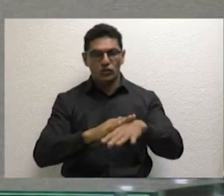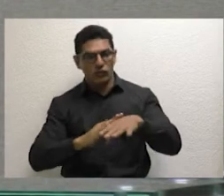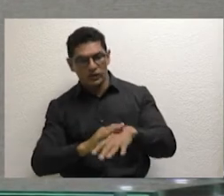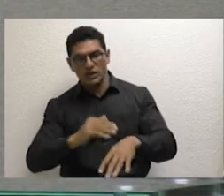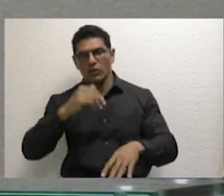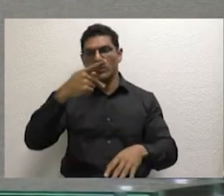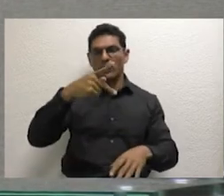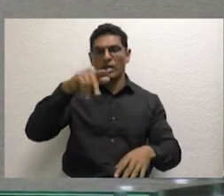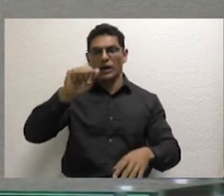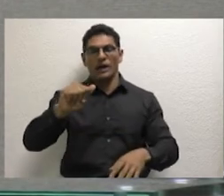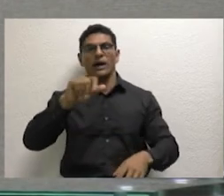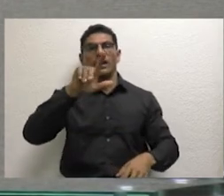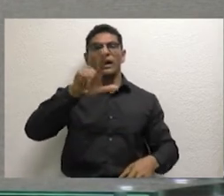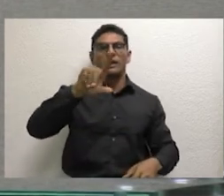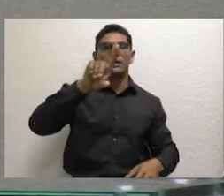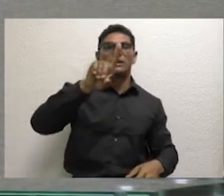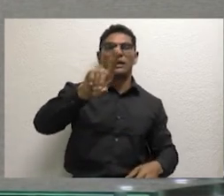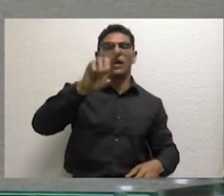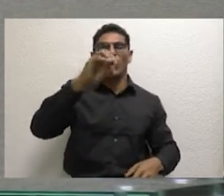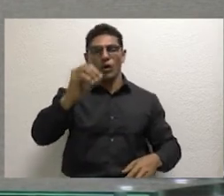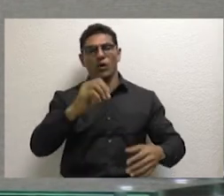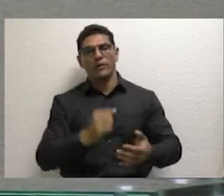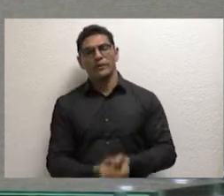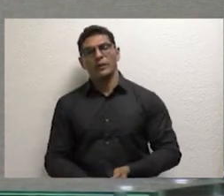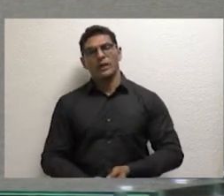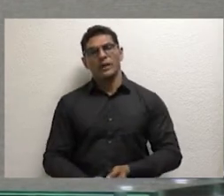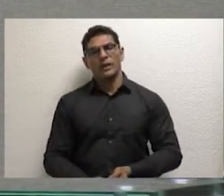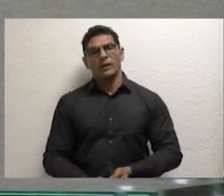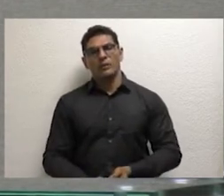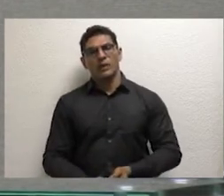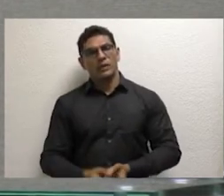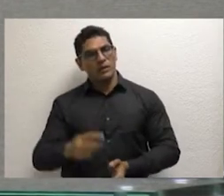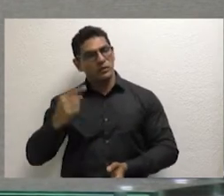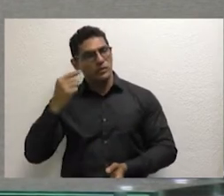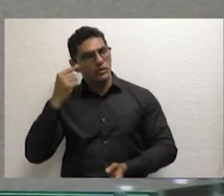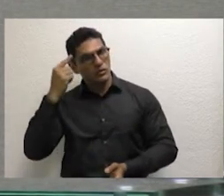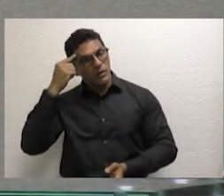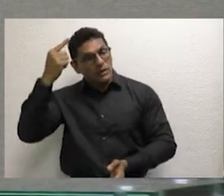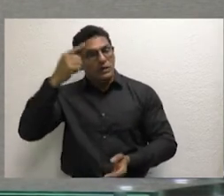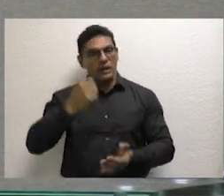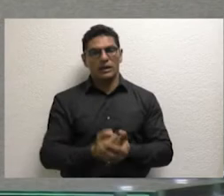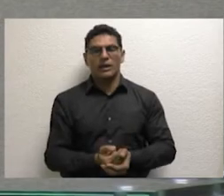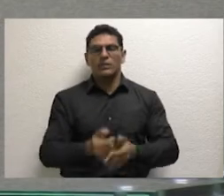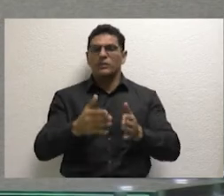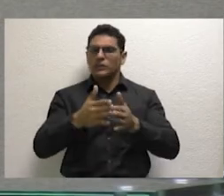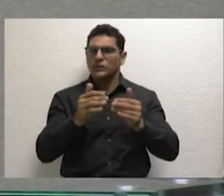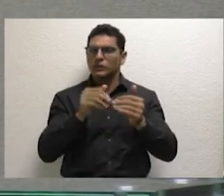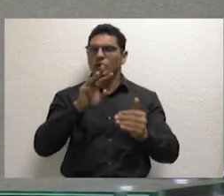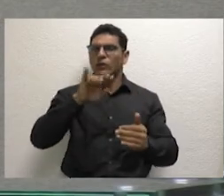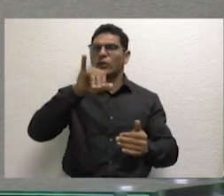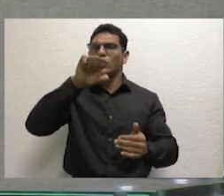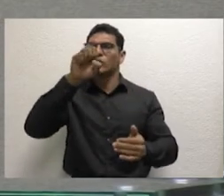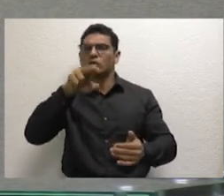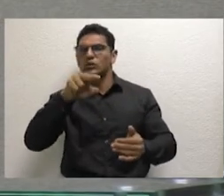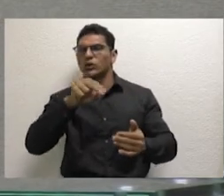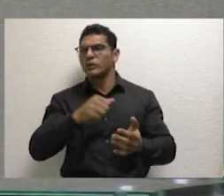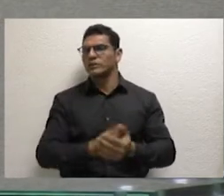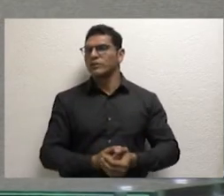LDO de nós fazermos uma moção inclusive eu pedi do doutor Wilson que ele possa me